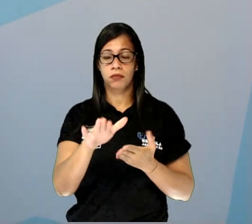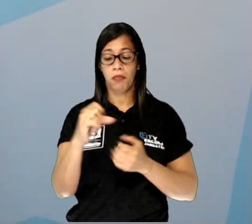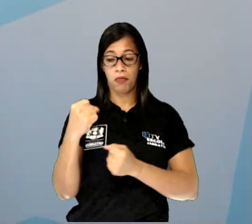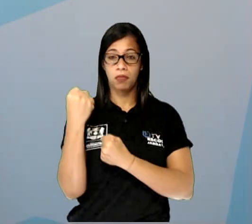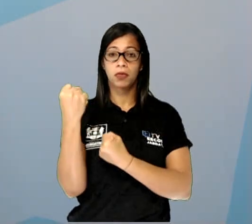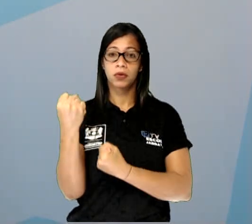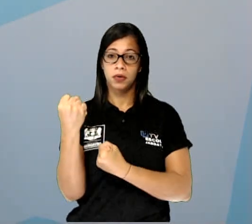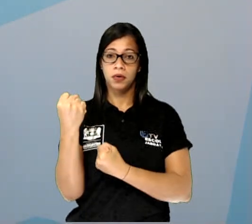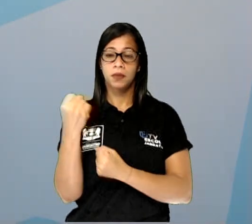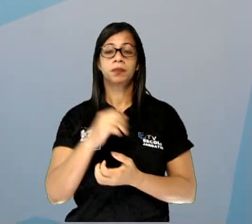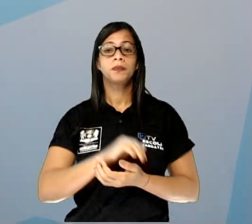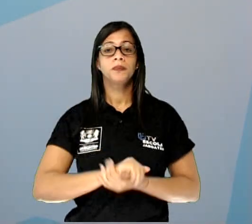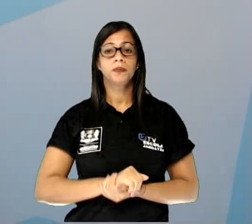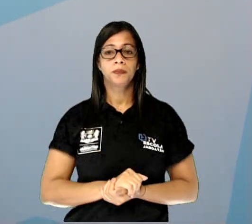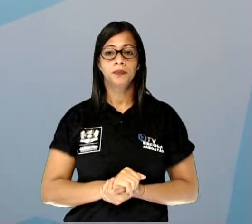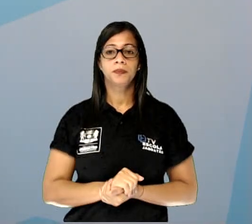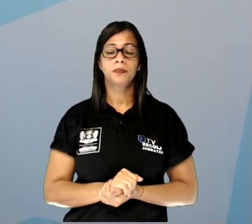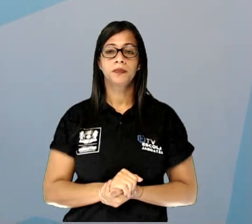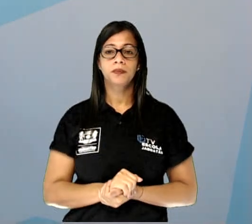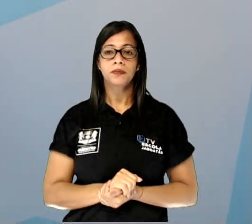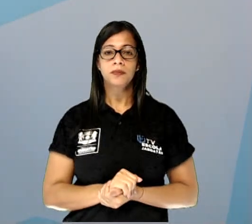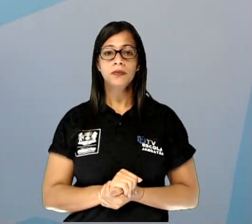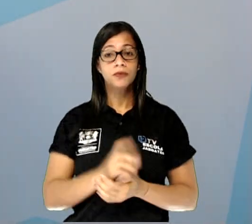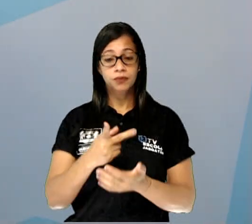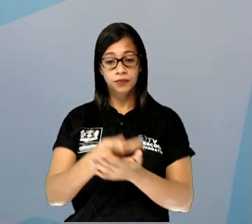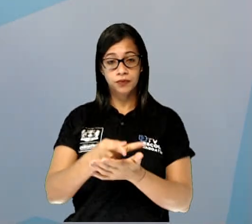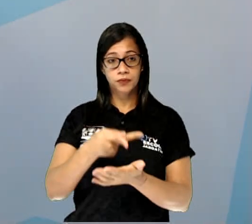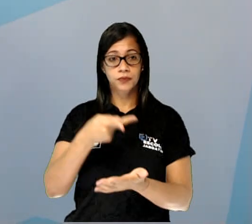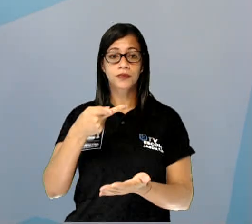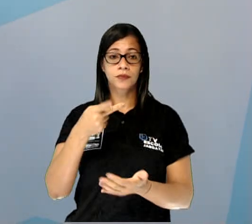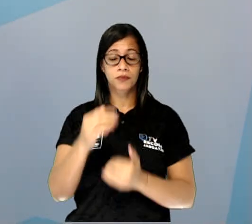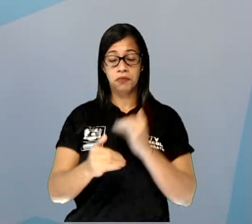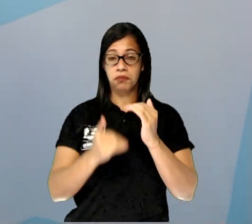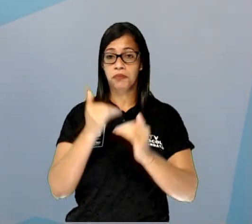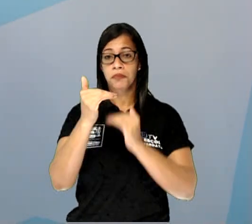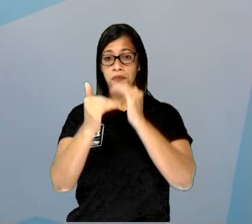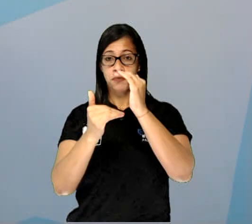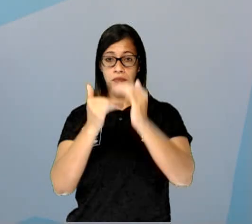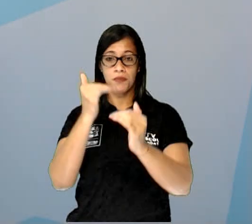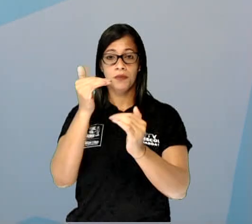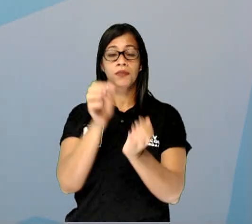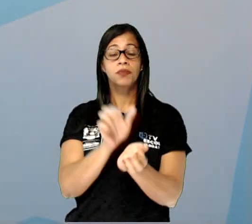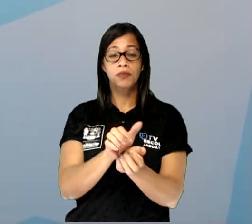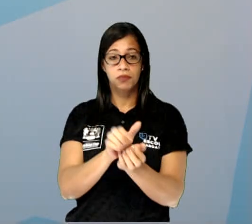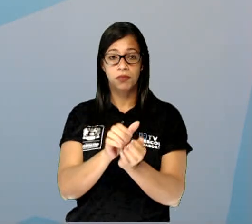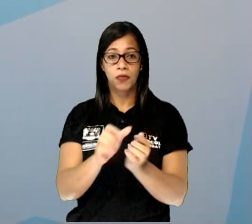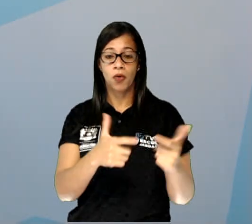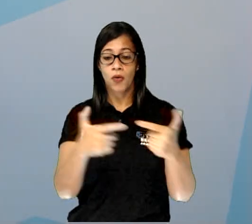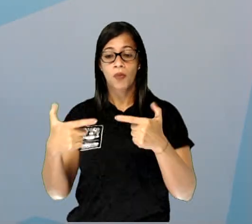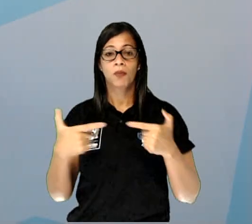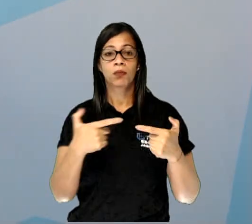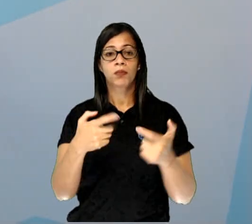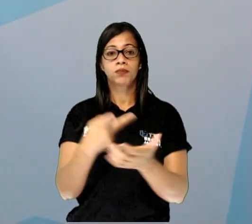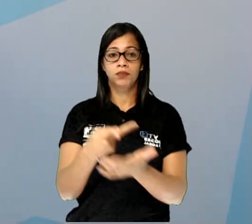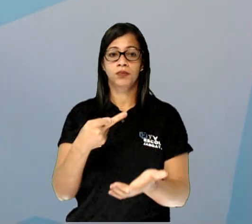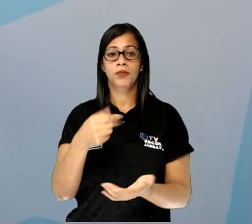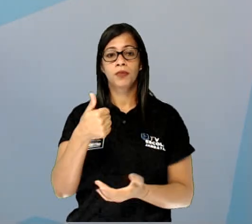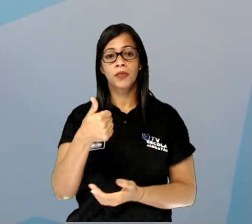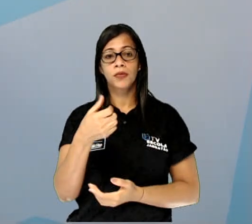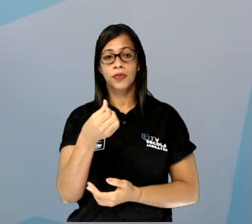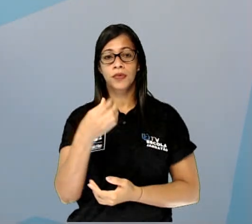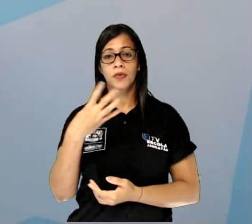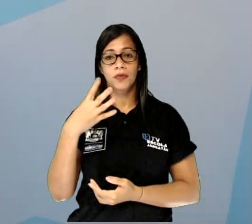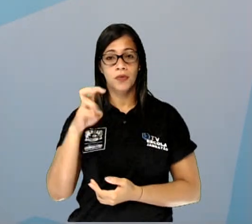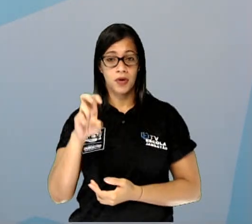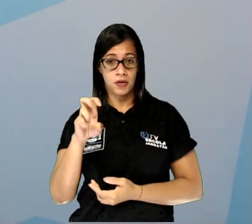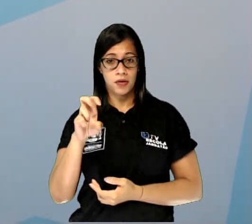deles, que é a chamada Insurreição Pernambucana, uma guerra que durou de 1645 a 1654, que é um assunto que merece uma aula só para